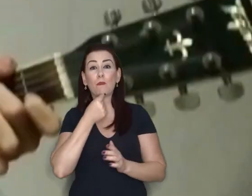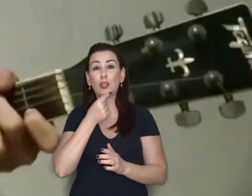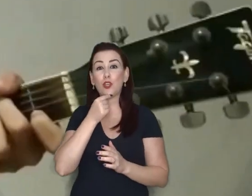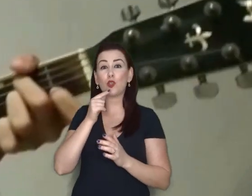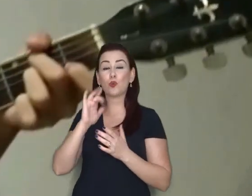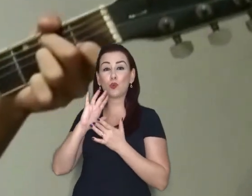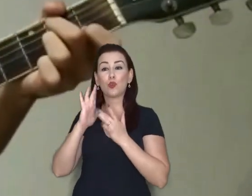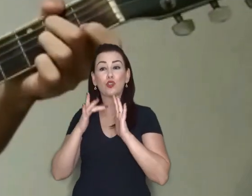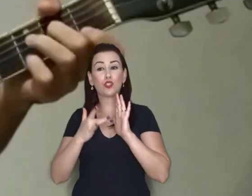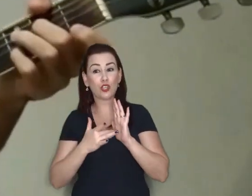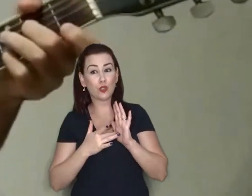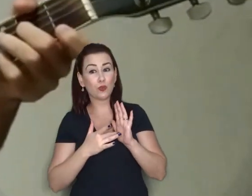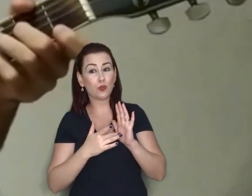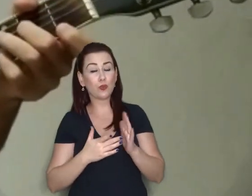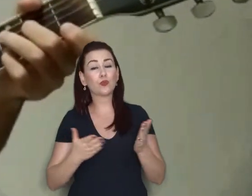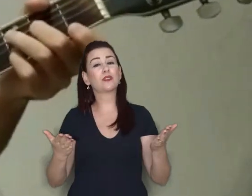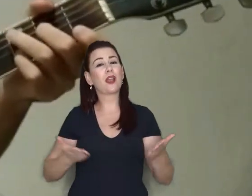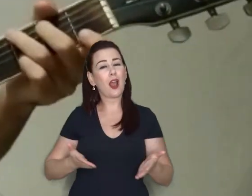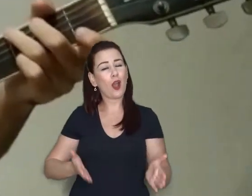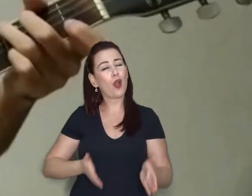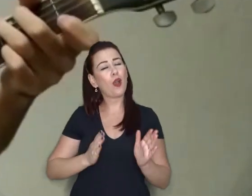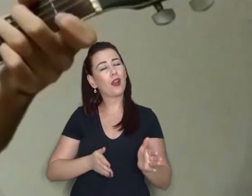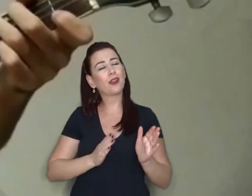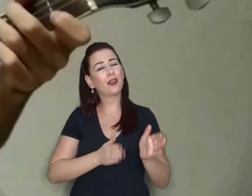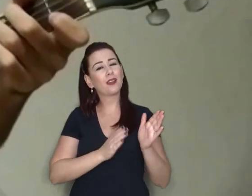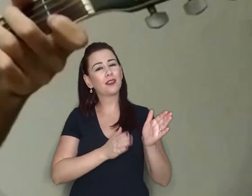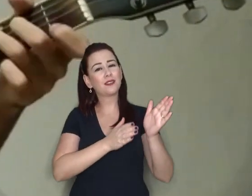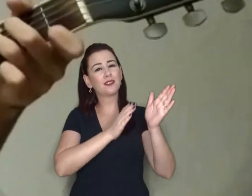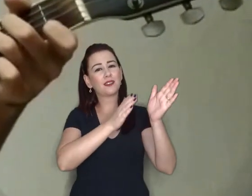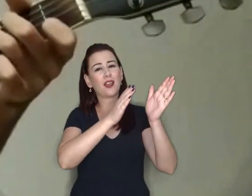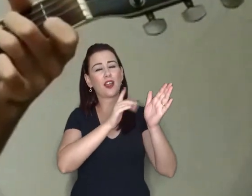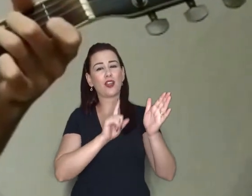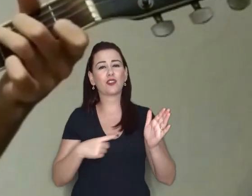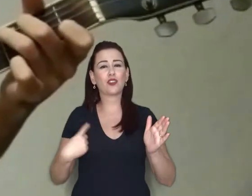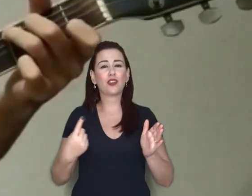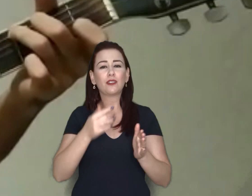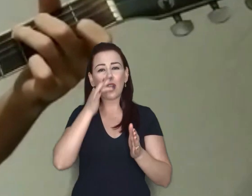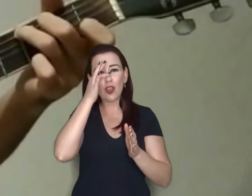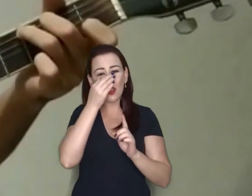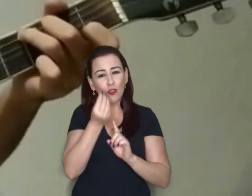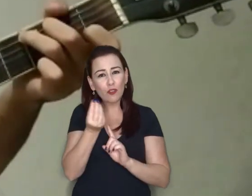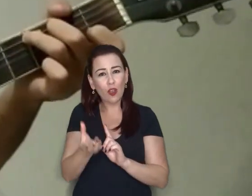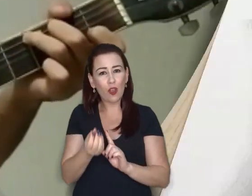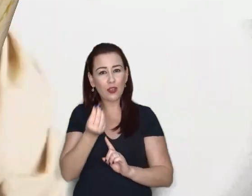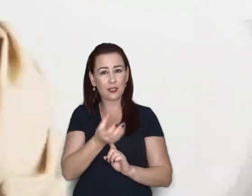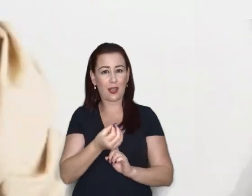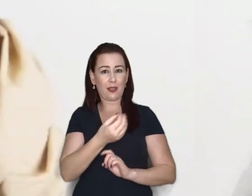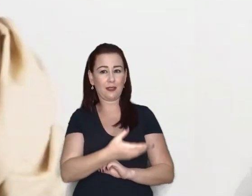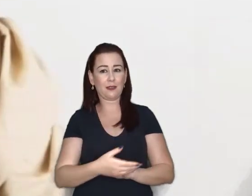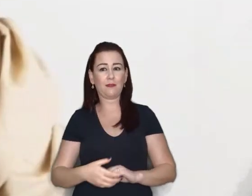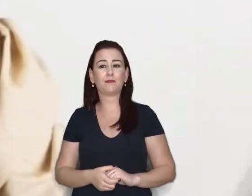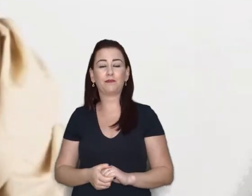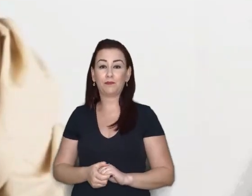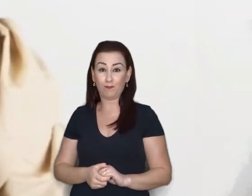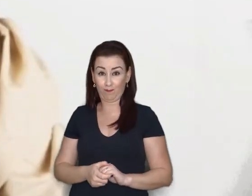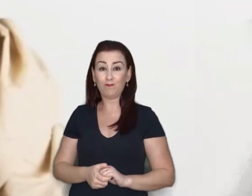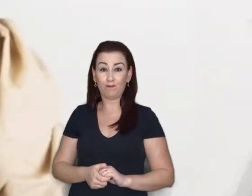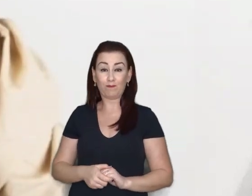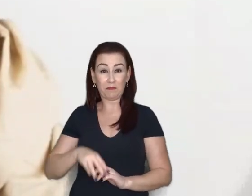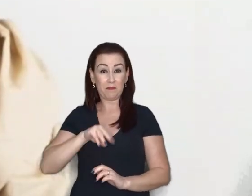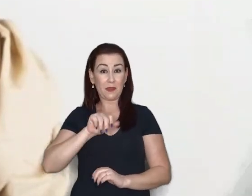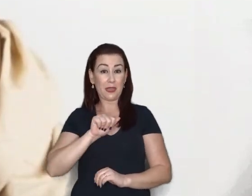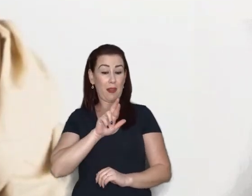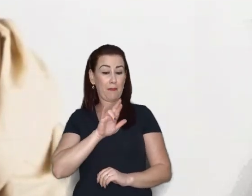Jesus, seguem cobertos de rosas. Maria